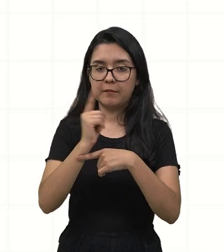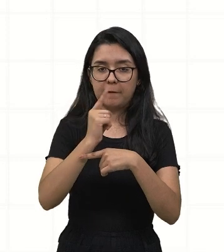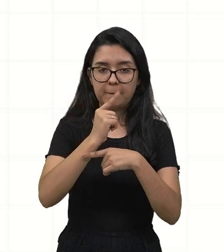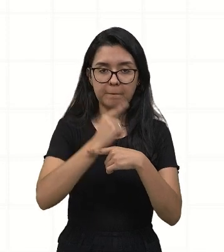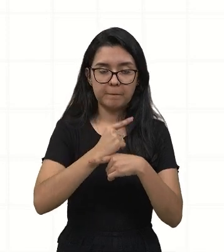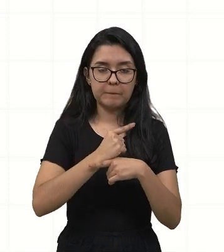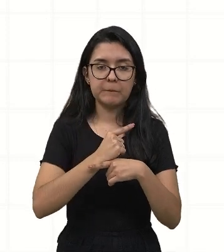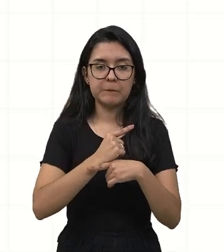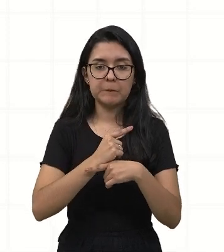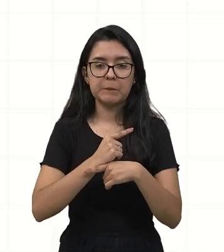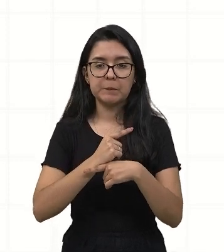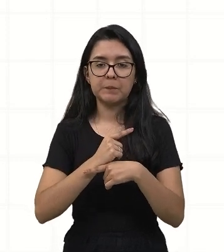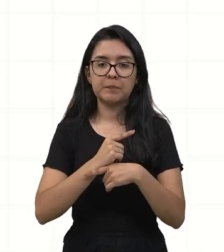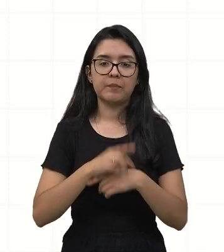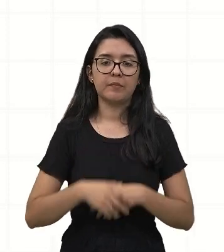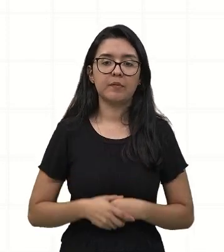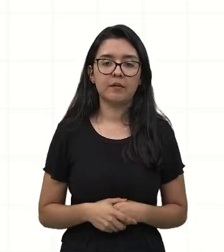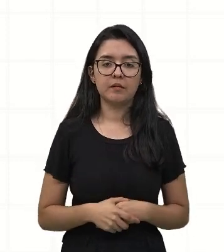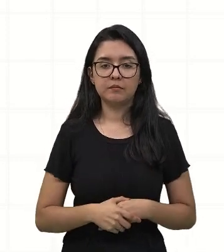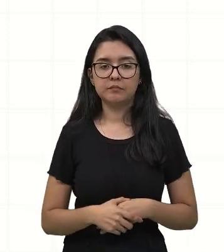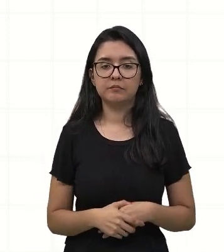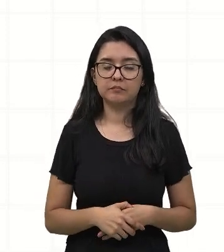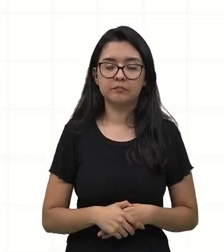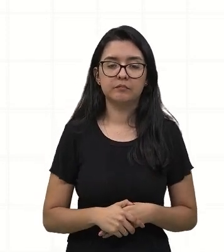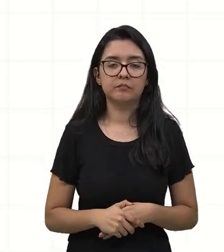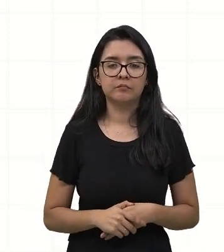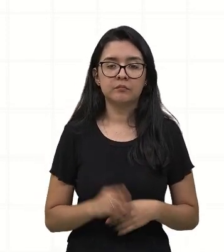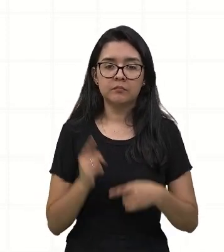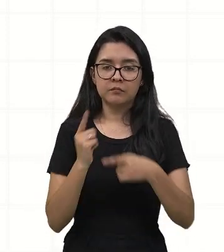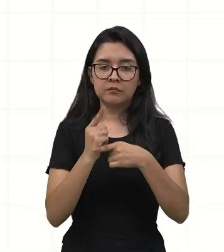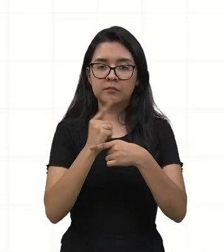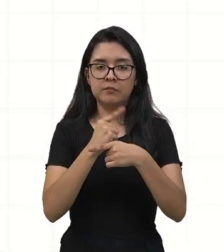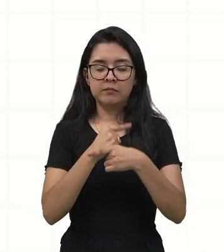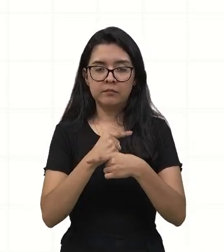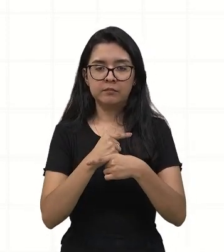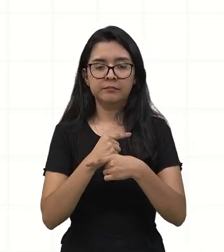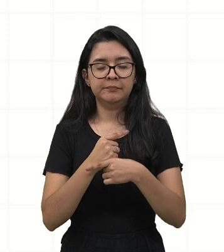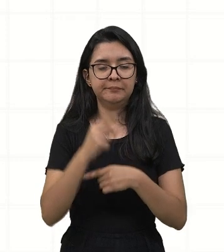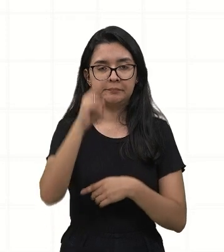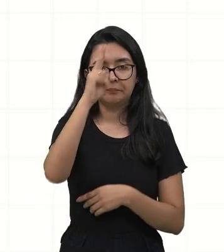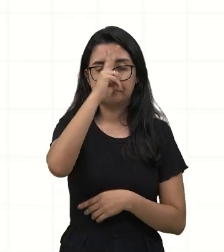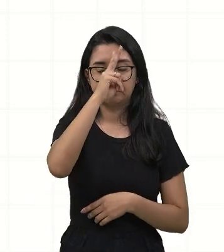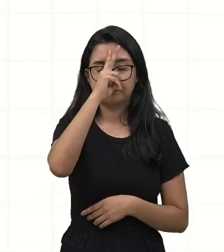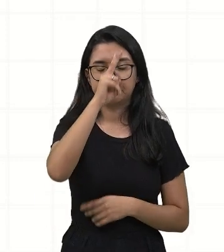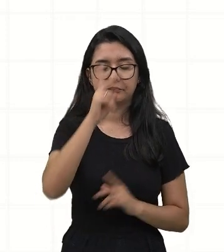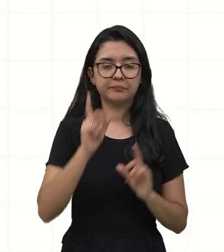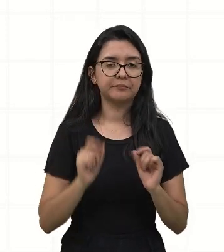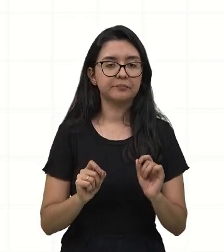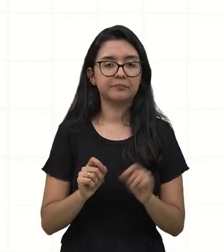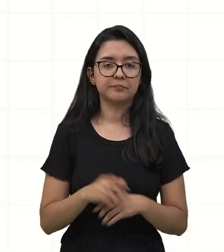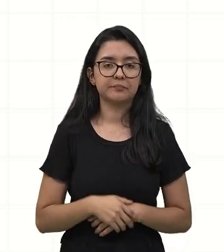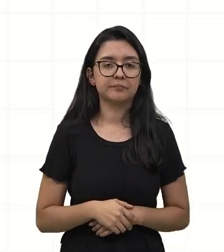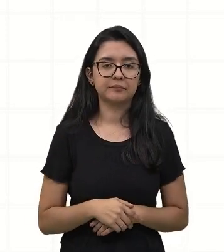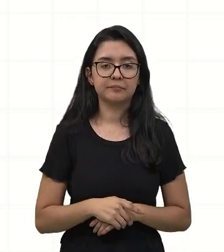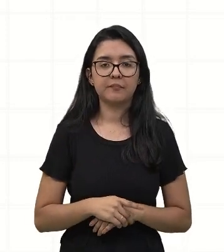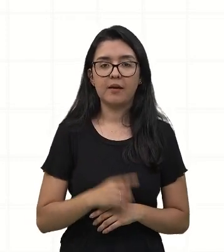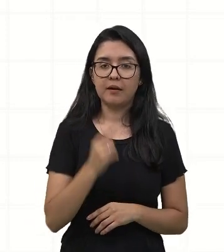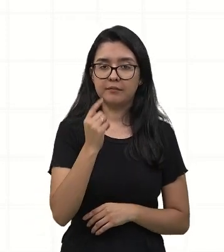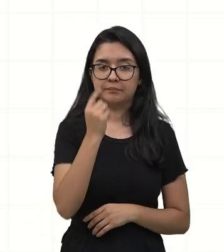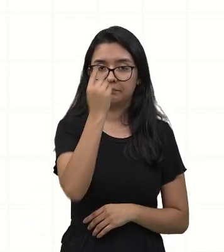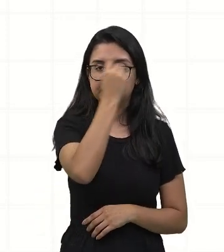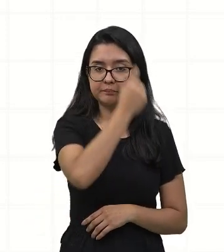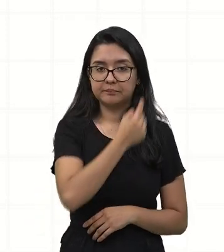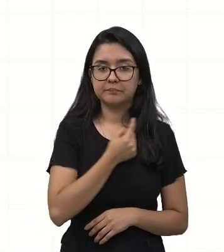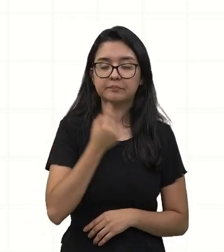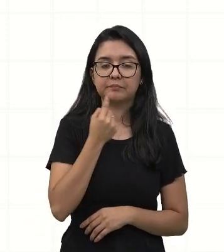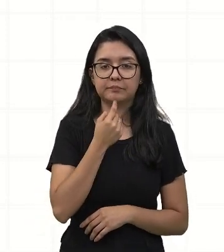anti-horário, tá bom? Sentido anti-horário, lembrando que é o sentido contrário do relógio, né? Ó,